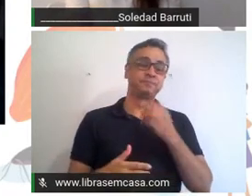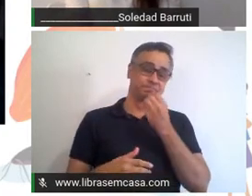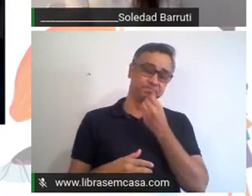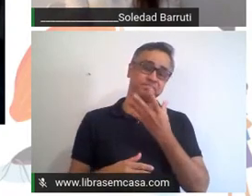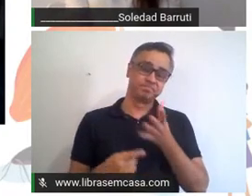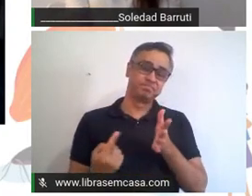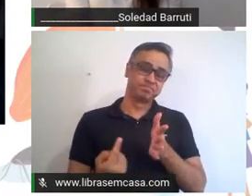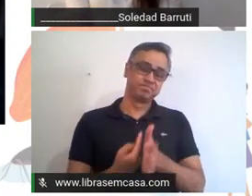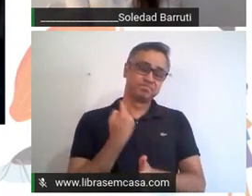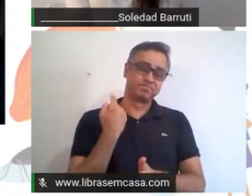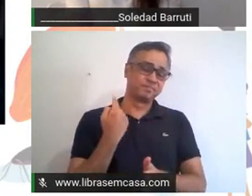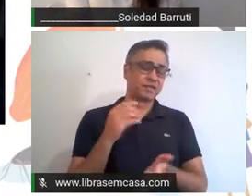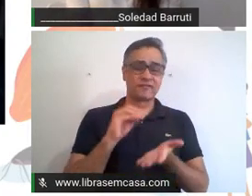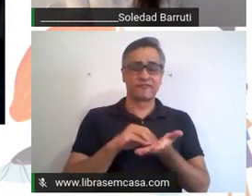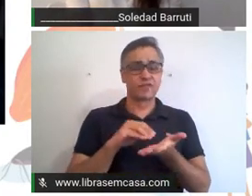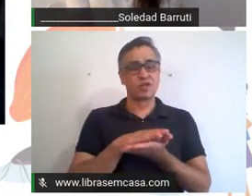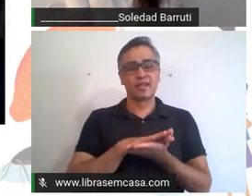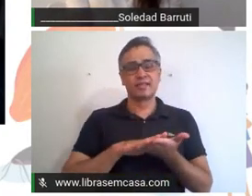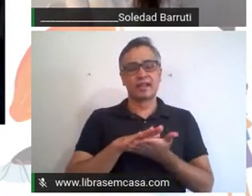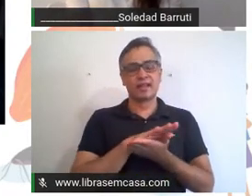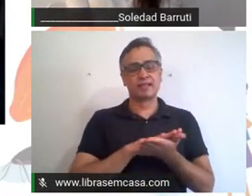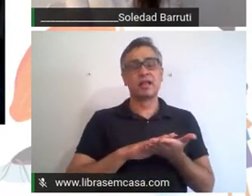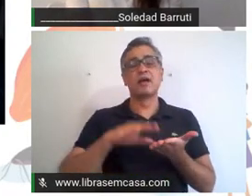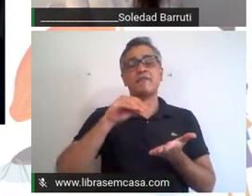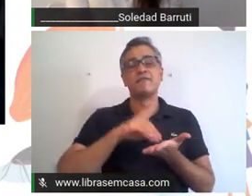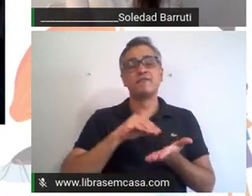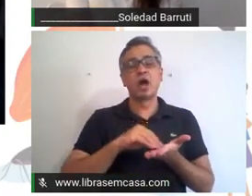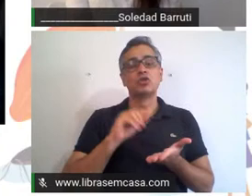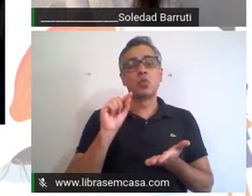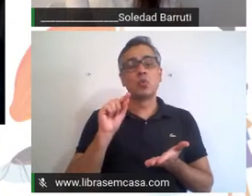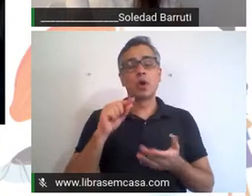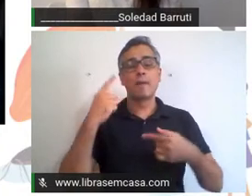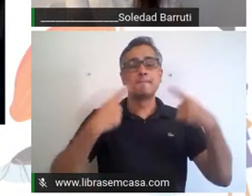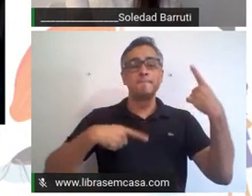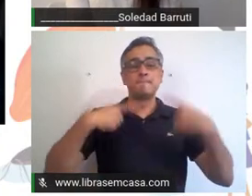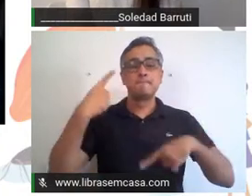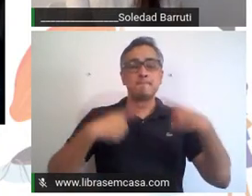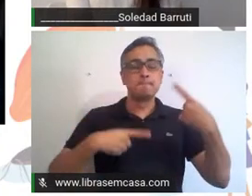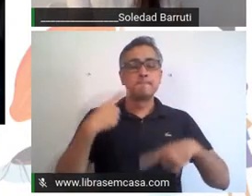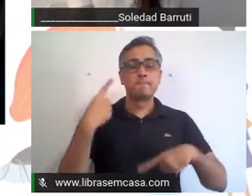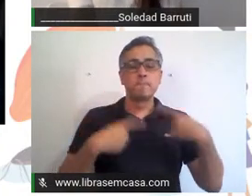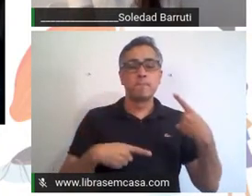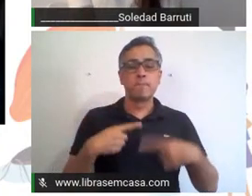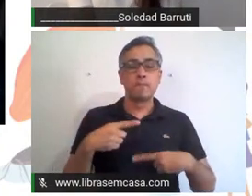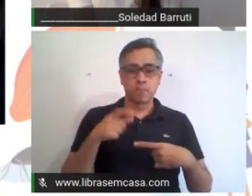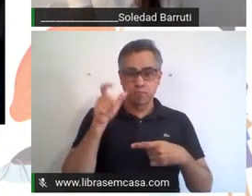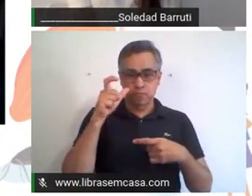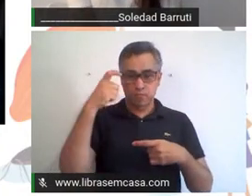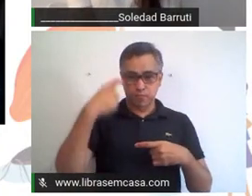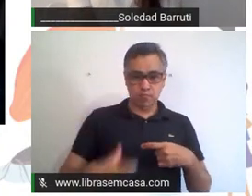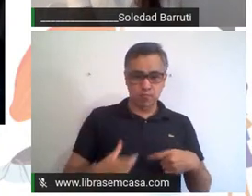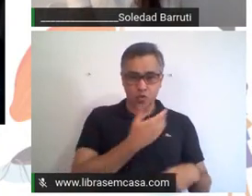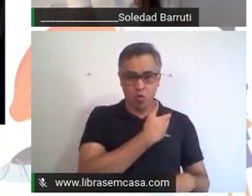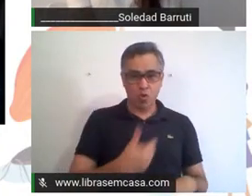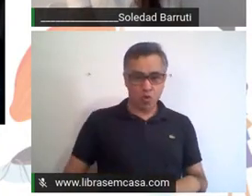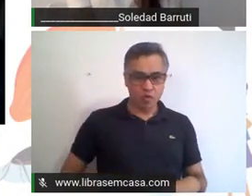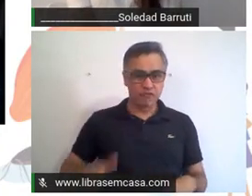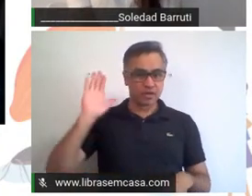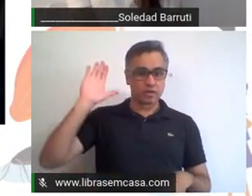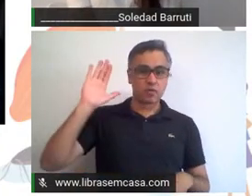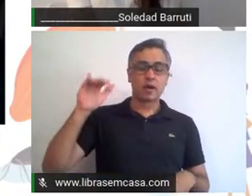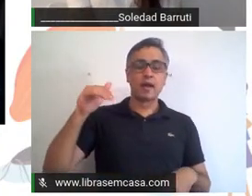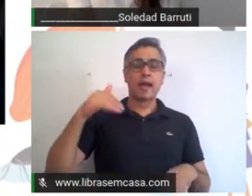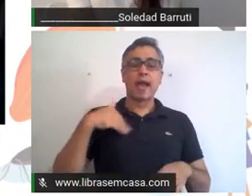pergunta. Não falta nada. Falta políticos que atendam muito mais aos interesses